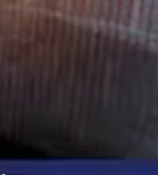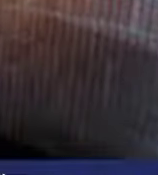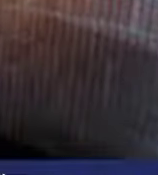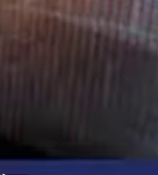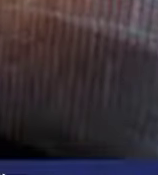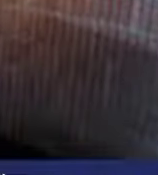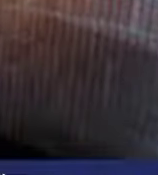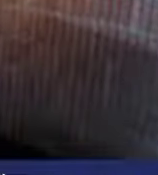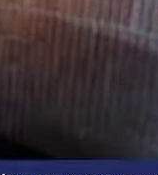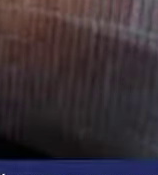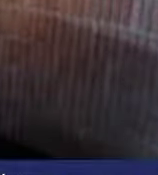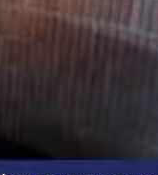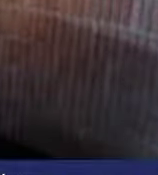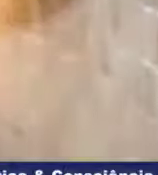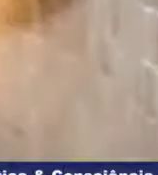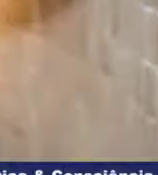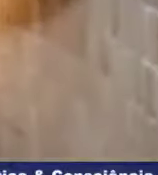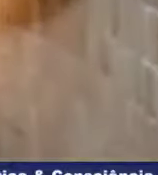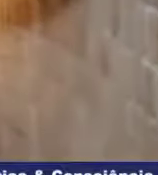seja.